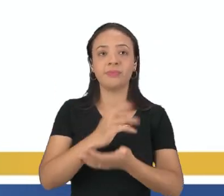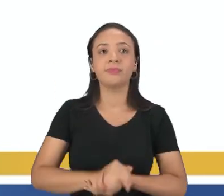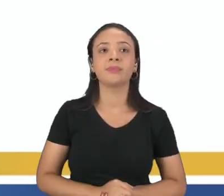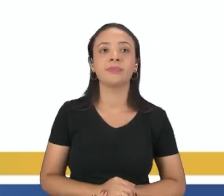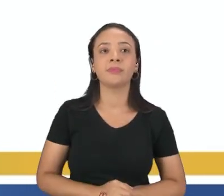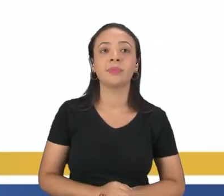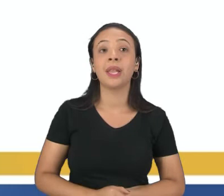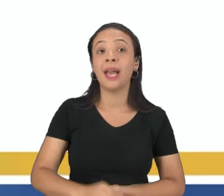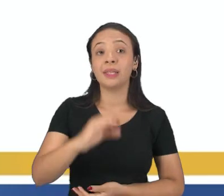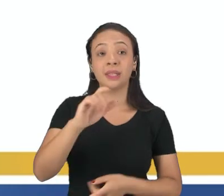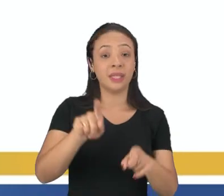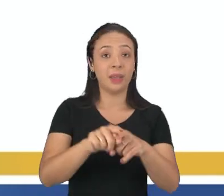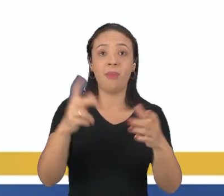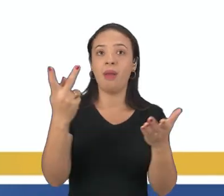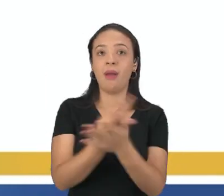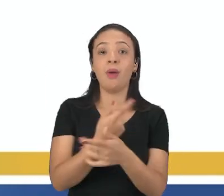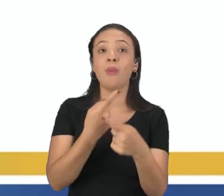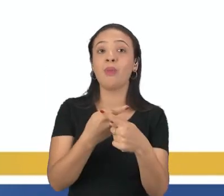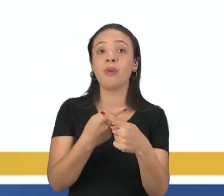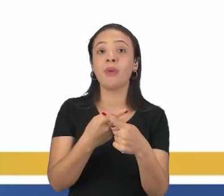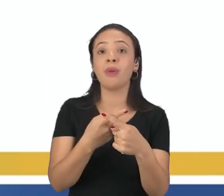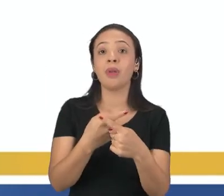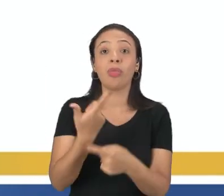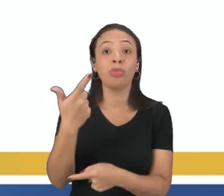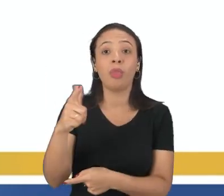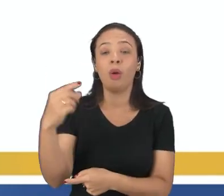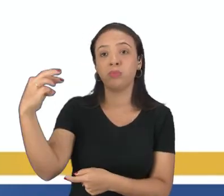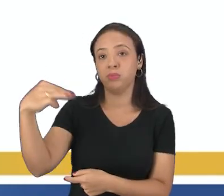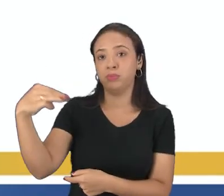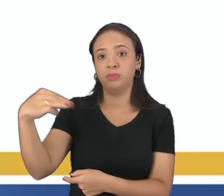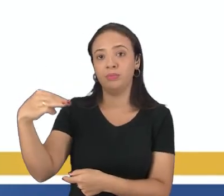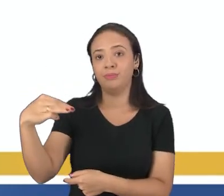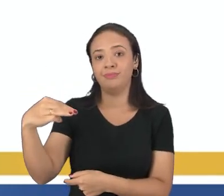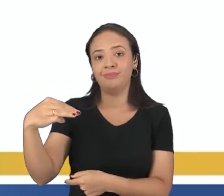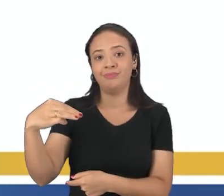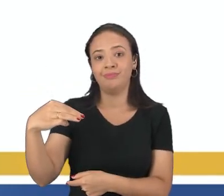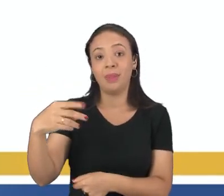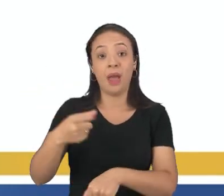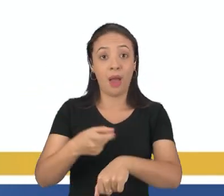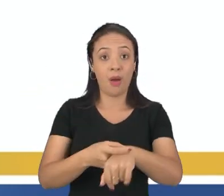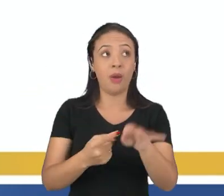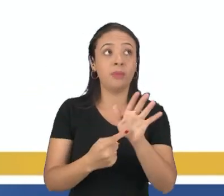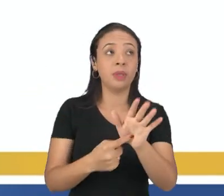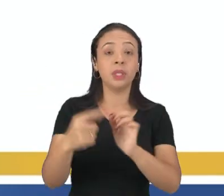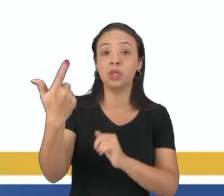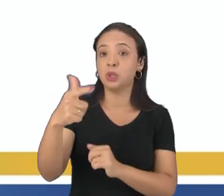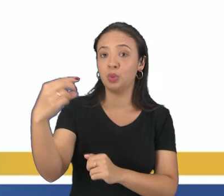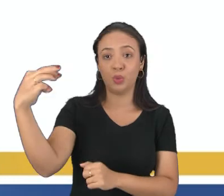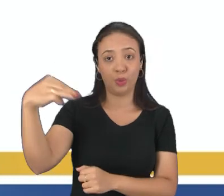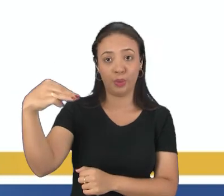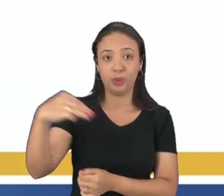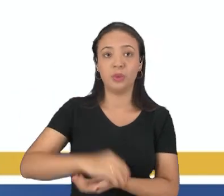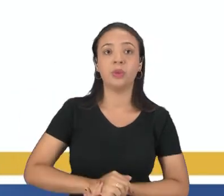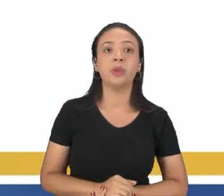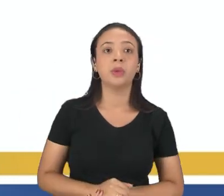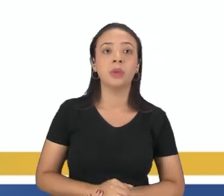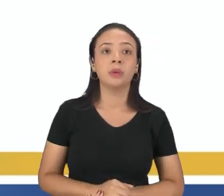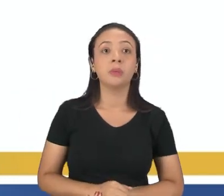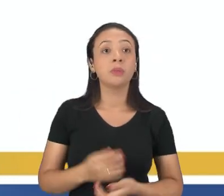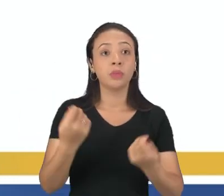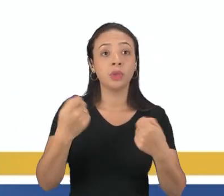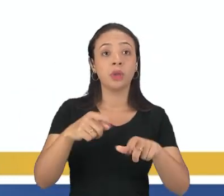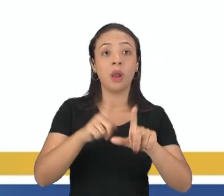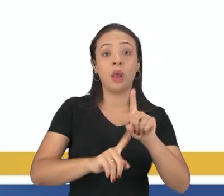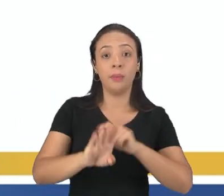a C logo de cara, porque não tem minutos no nossa hora aí, ela tá uma hora exata. Pode ser a letra